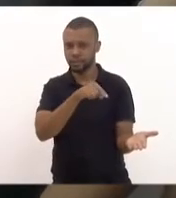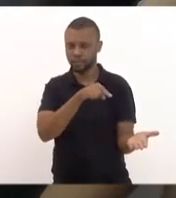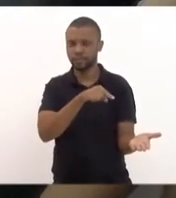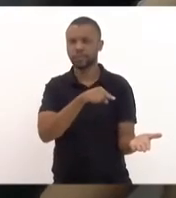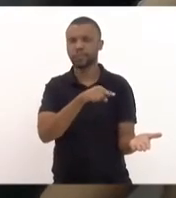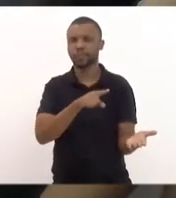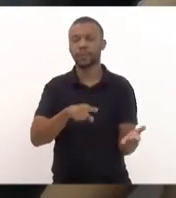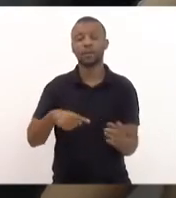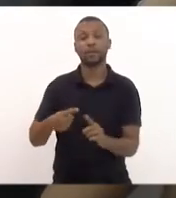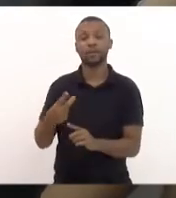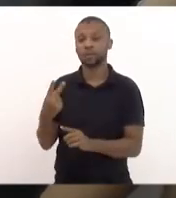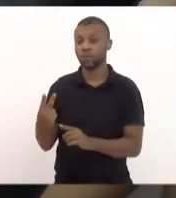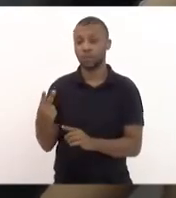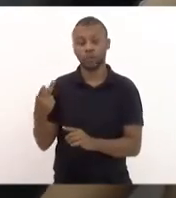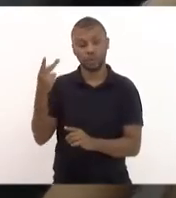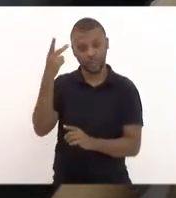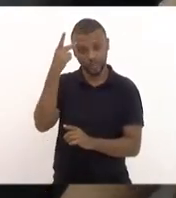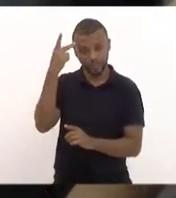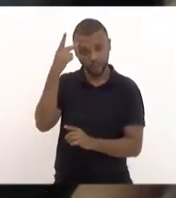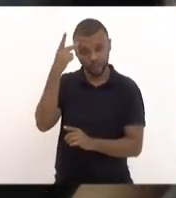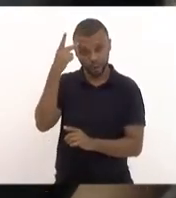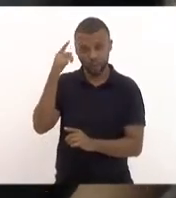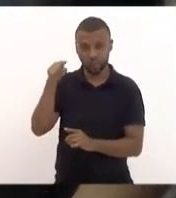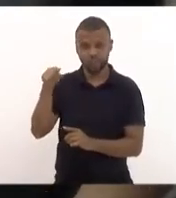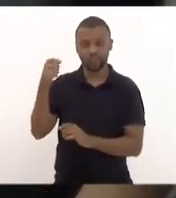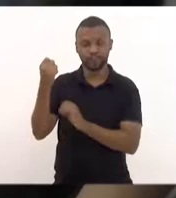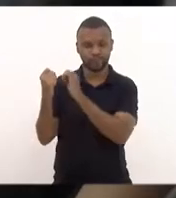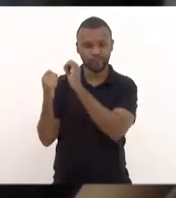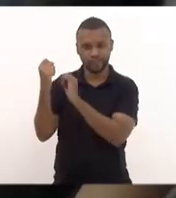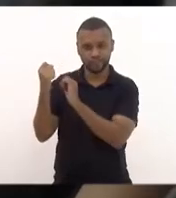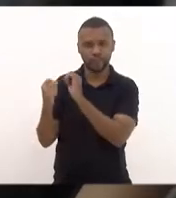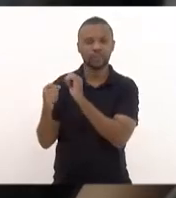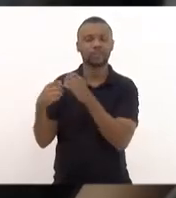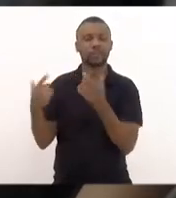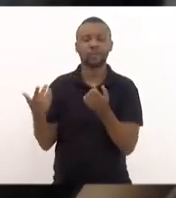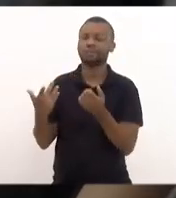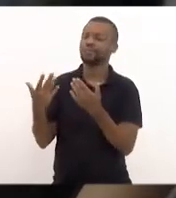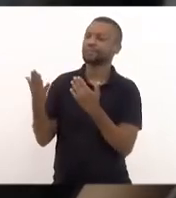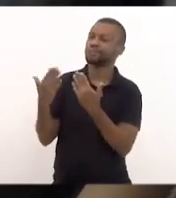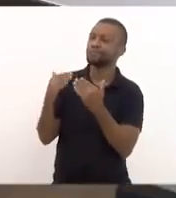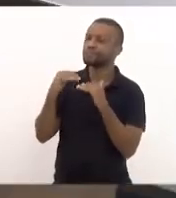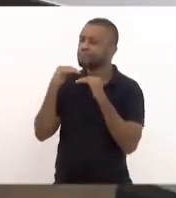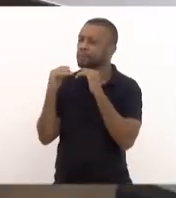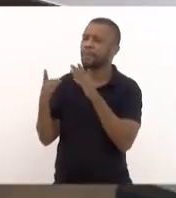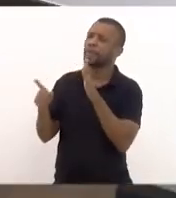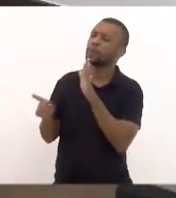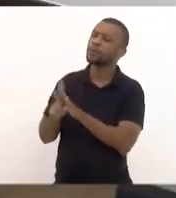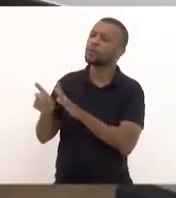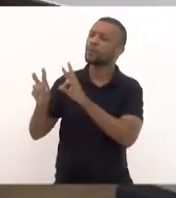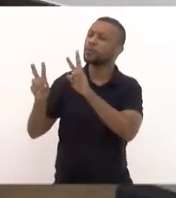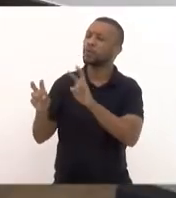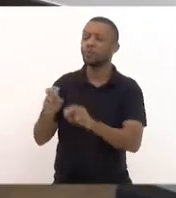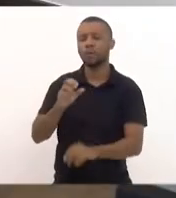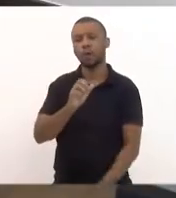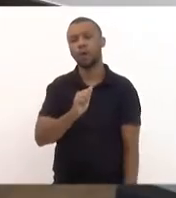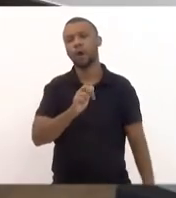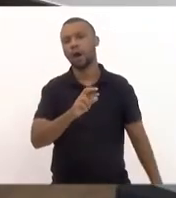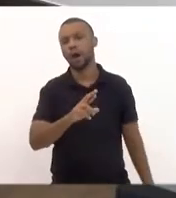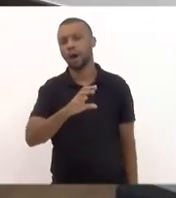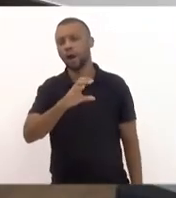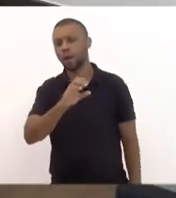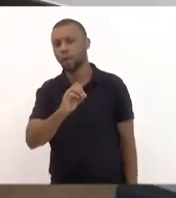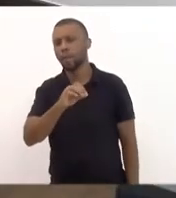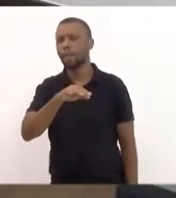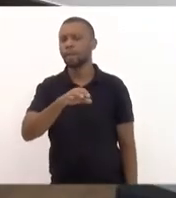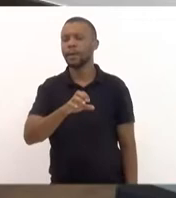e duas em São Paulo. E aí eu fiquei conversando com ele, até perguntei, e o Arco? Né? Foi logo depois que o Arco tinha sido